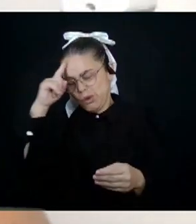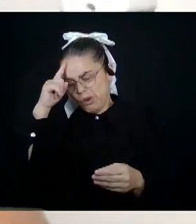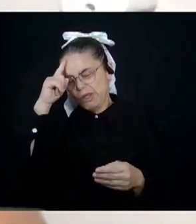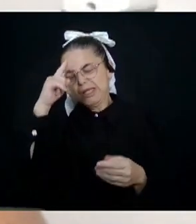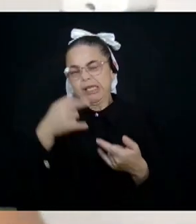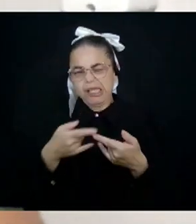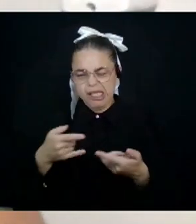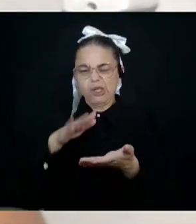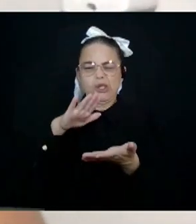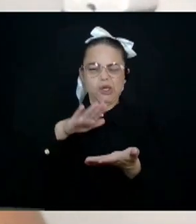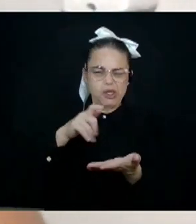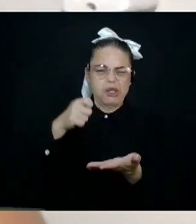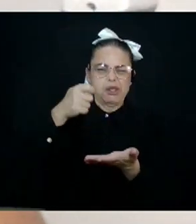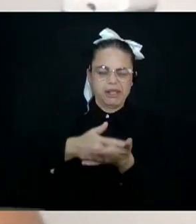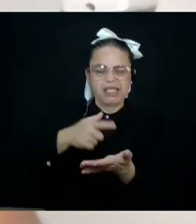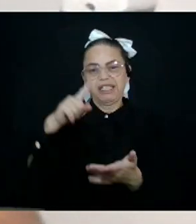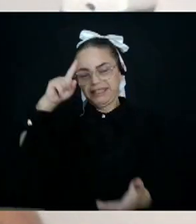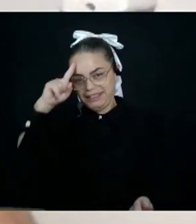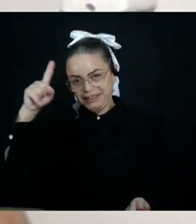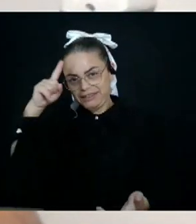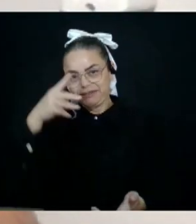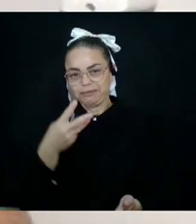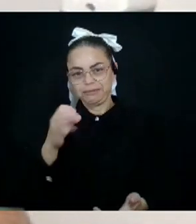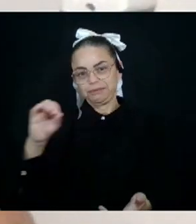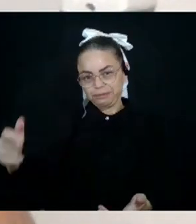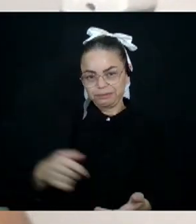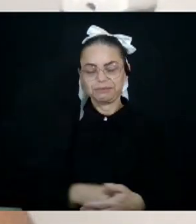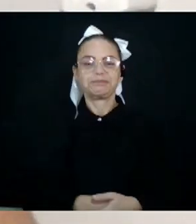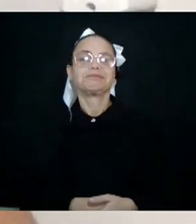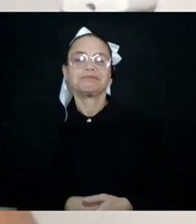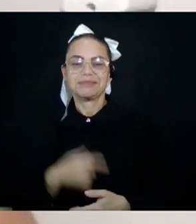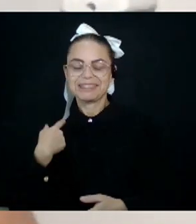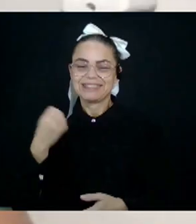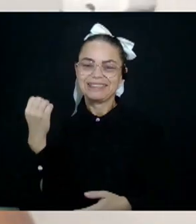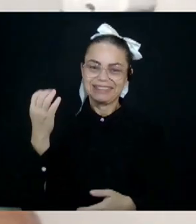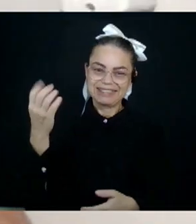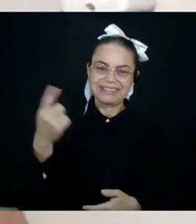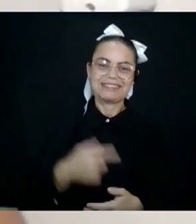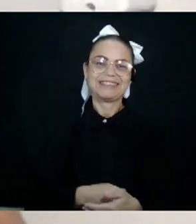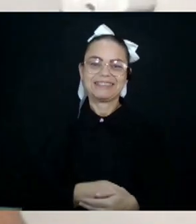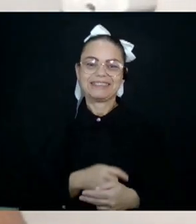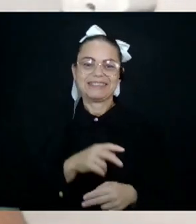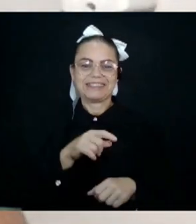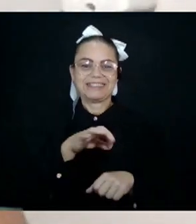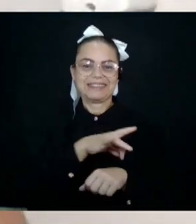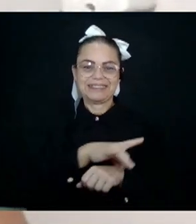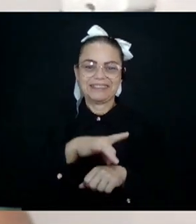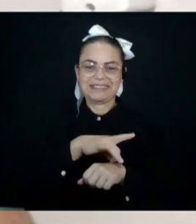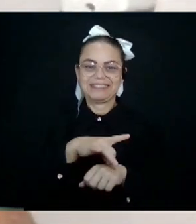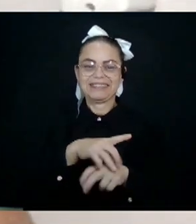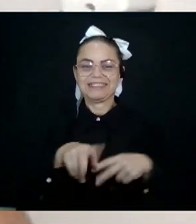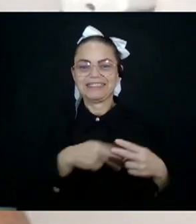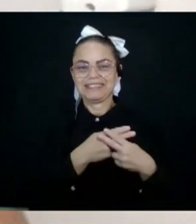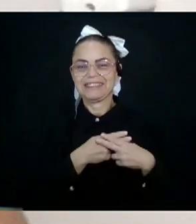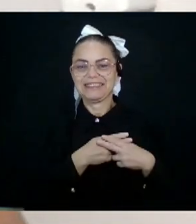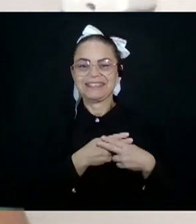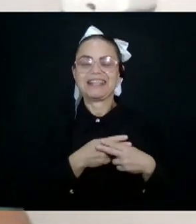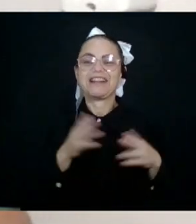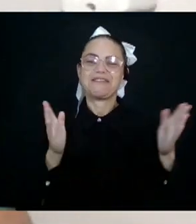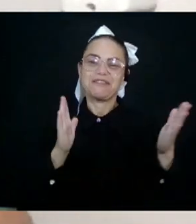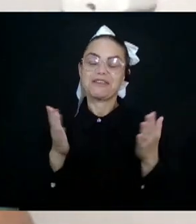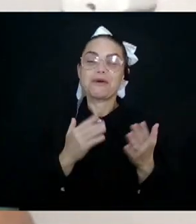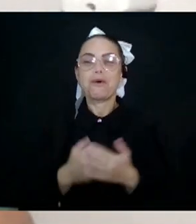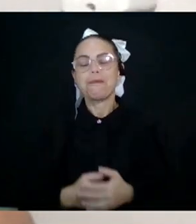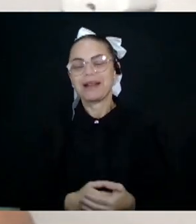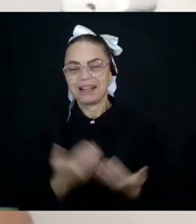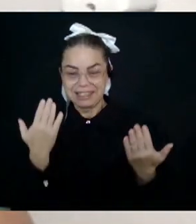dia 30, mas essa parte da viagem do luto, assim, acaba que eu não sou muito afetado. Acaba que isso me faz,